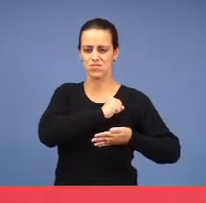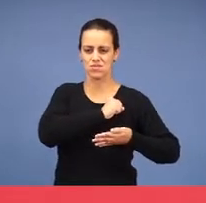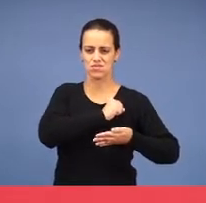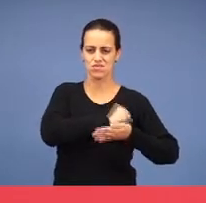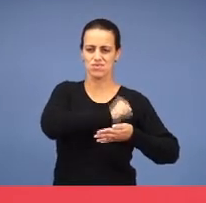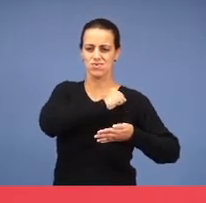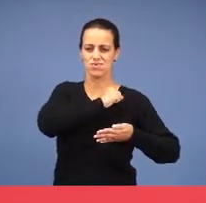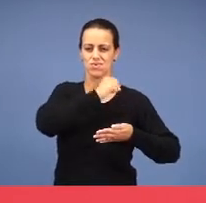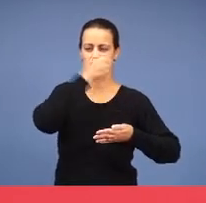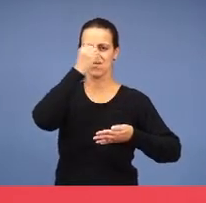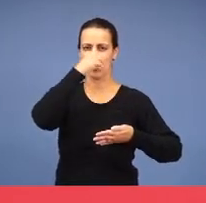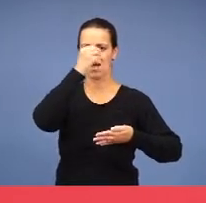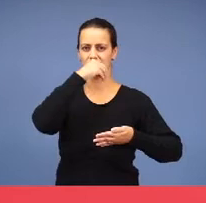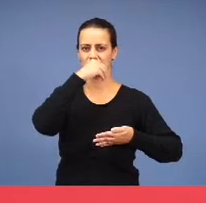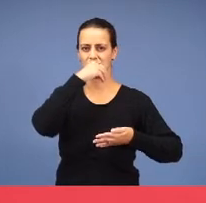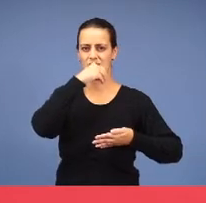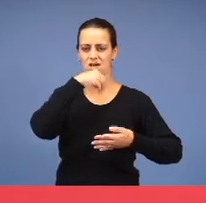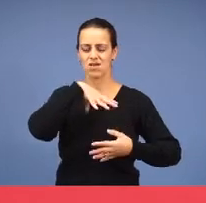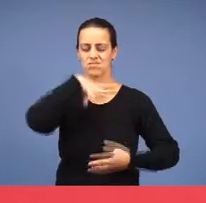o oxigênio